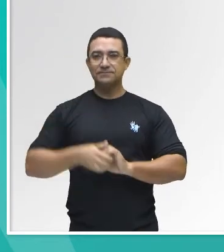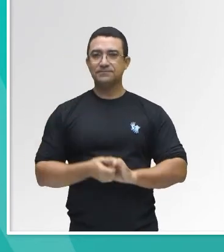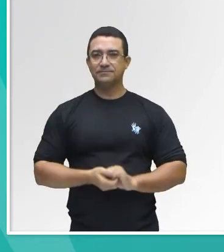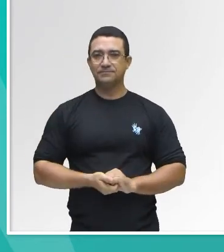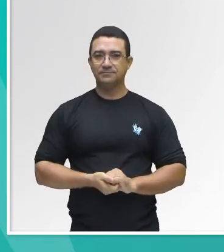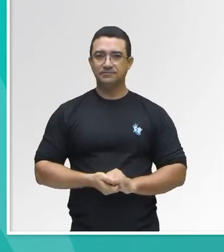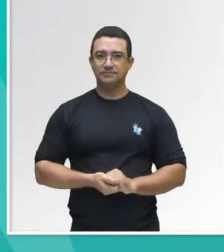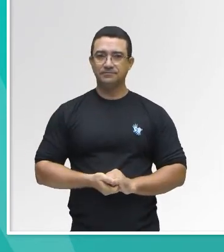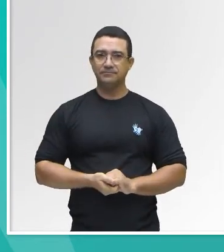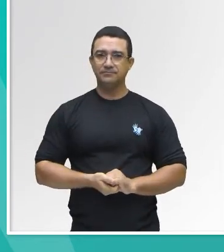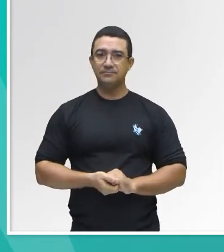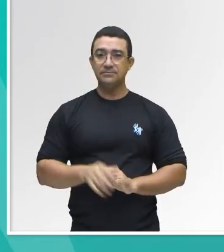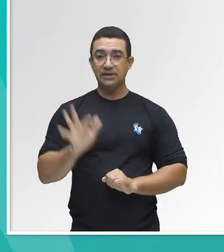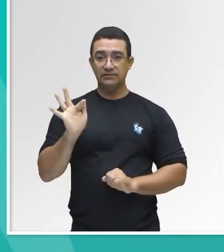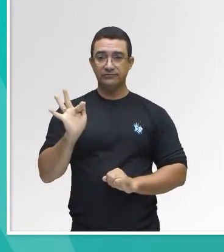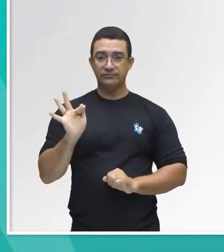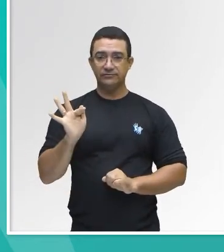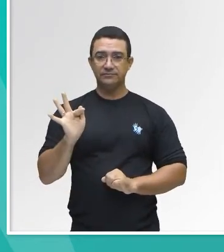nós temos